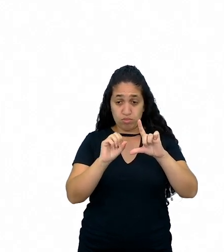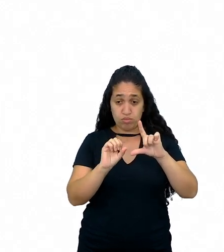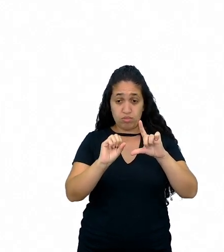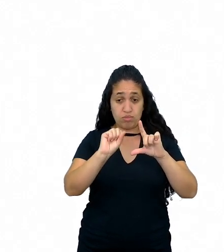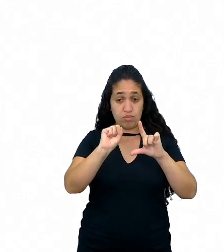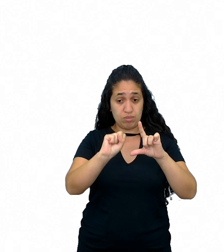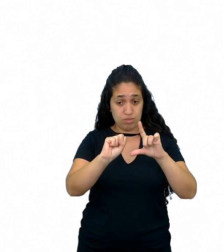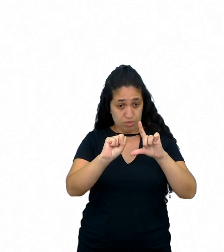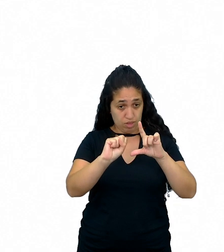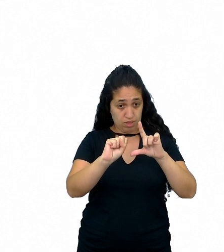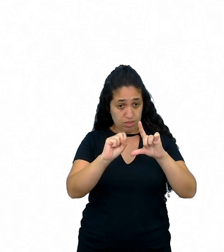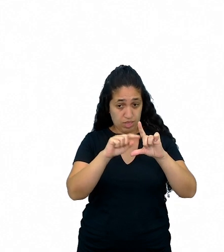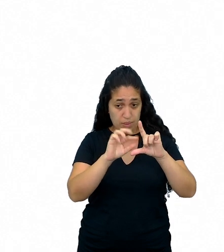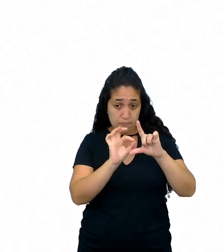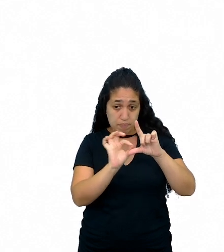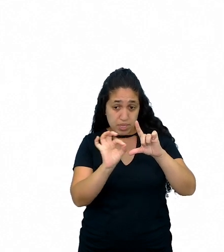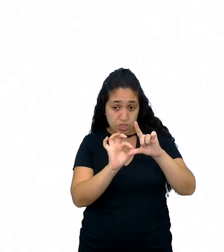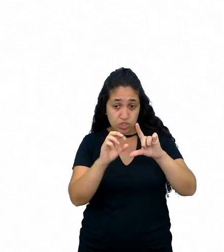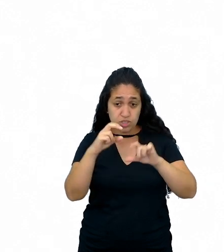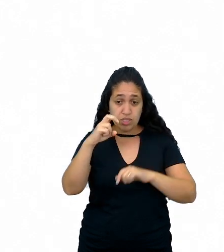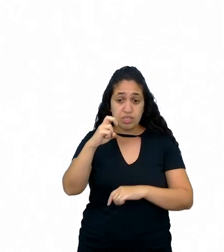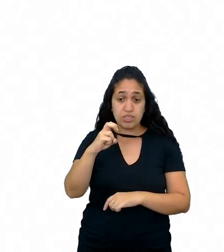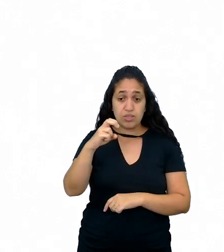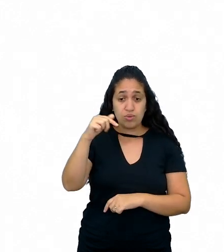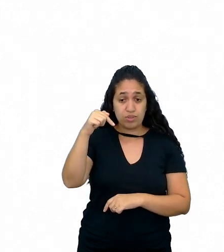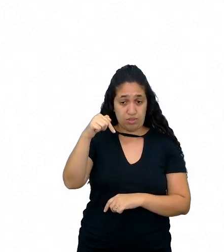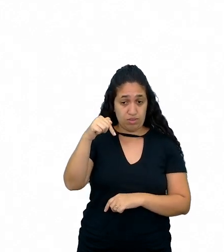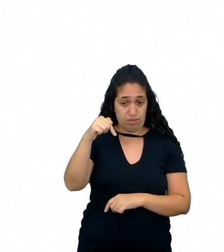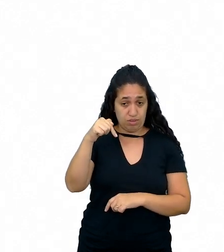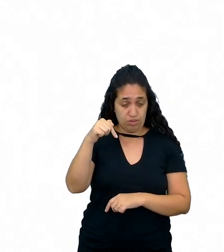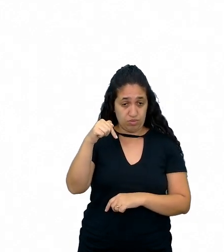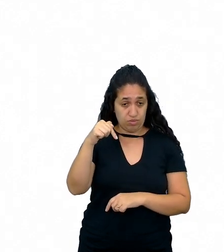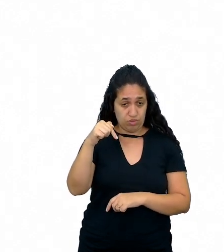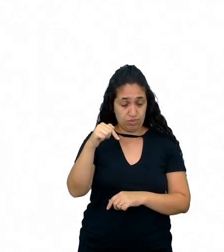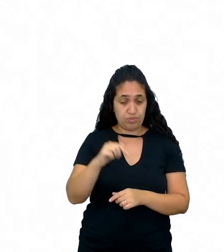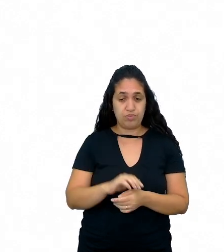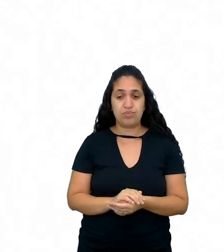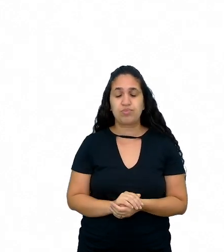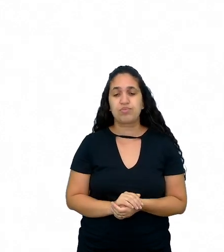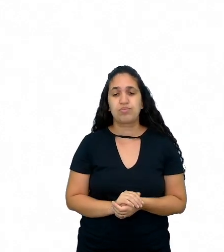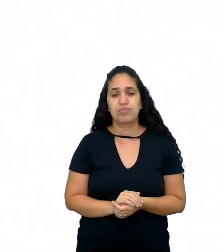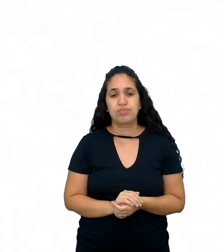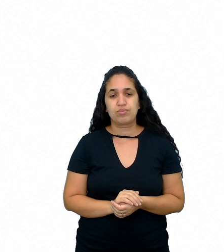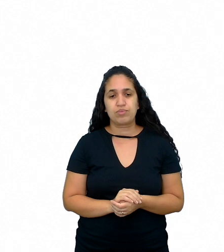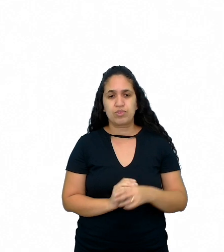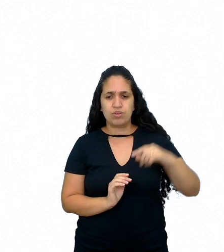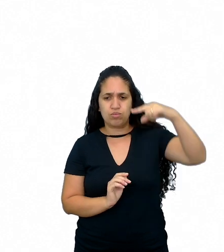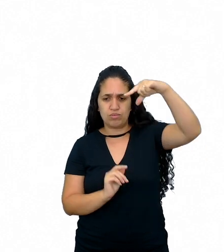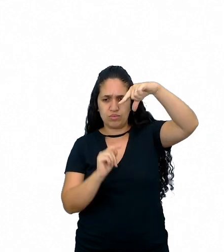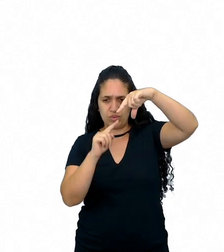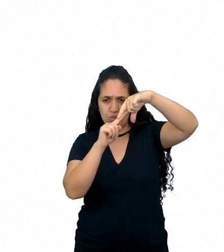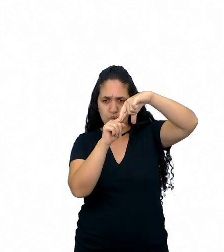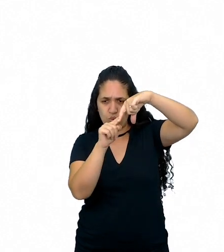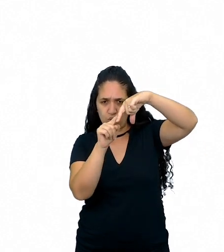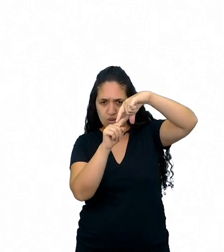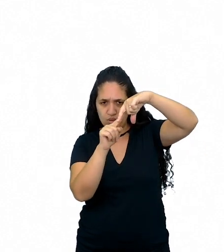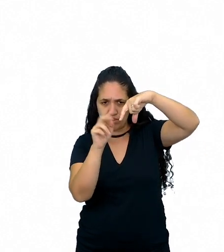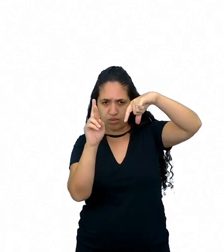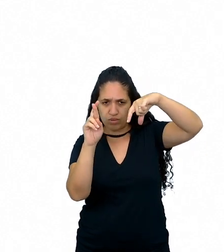S, a medida dele é 57 graus, né? E a medida do ângulo R